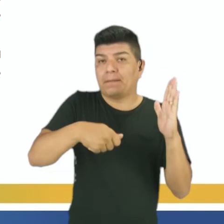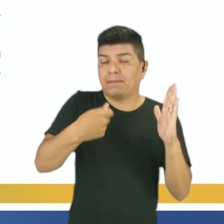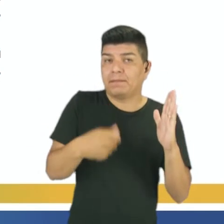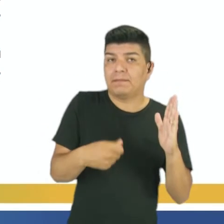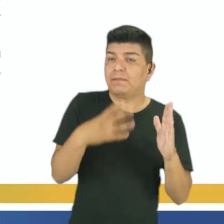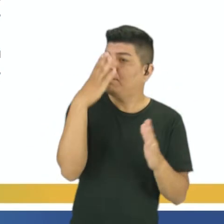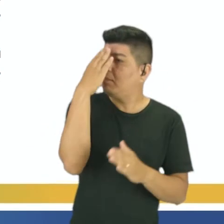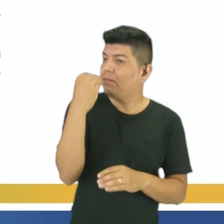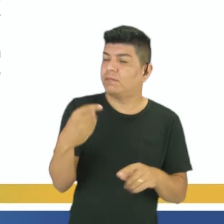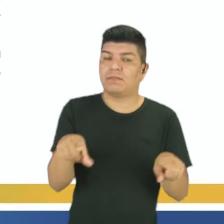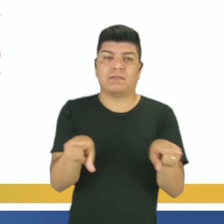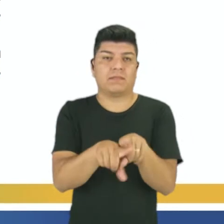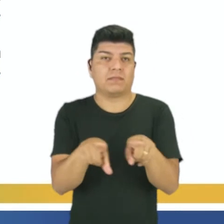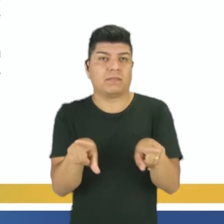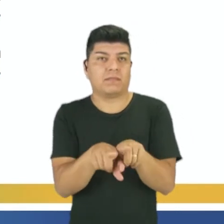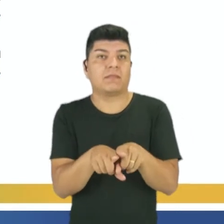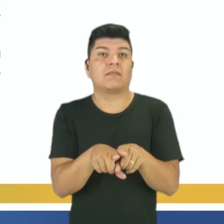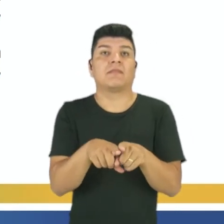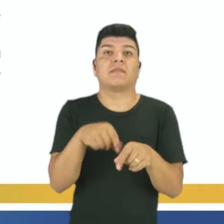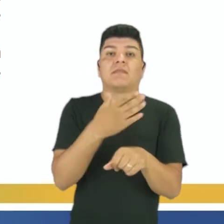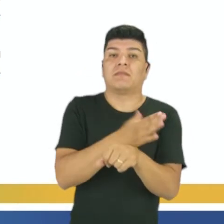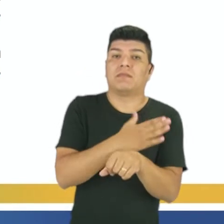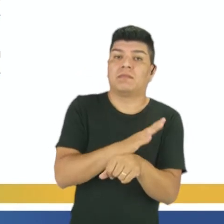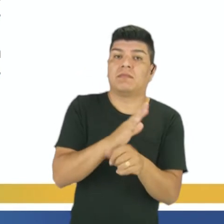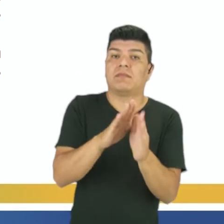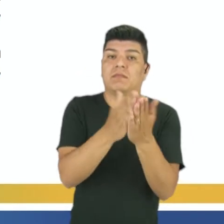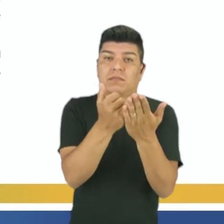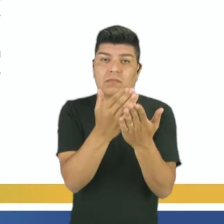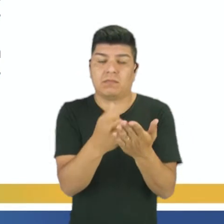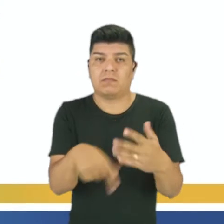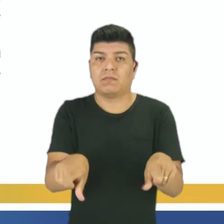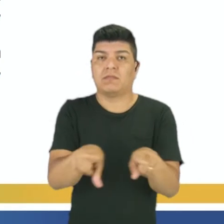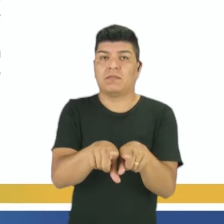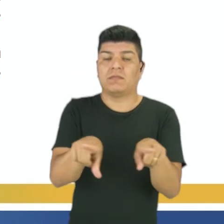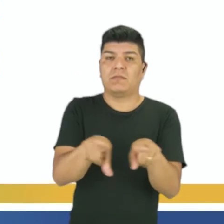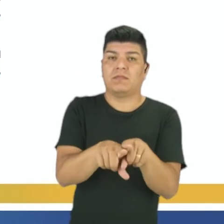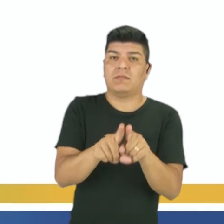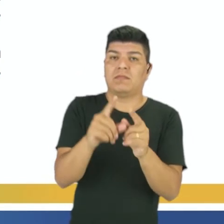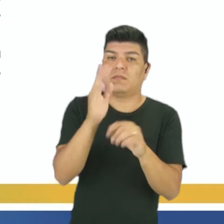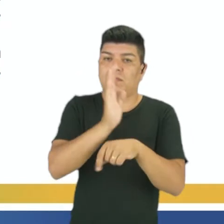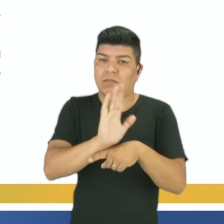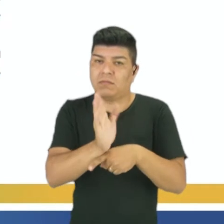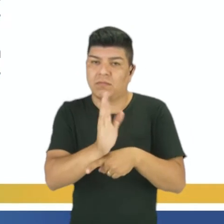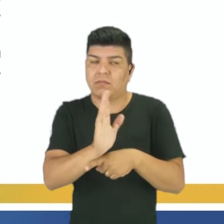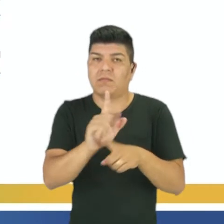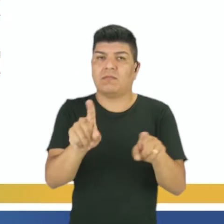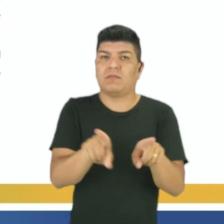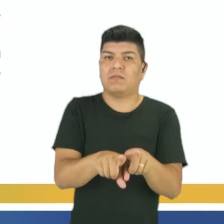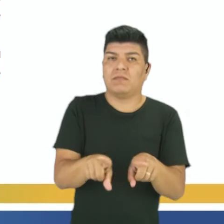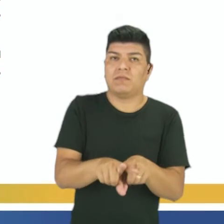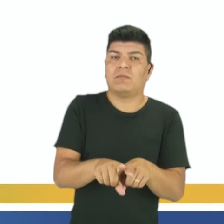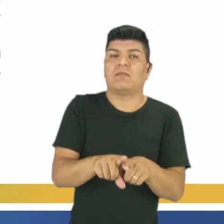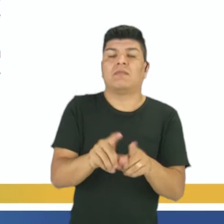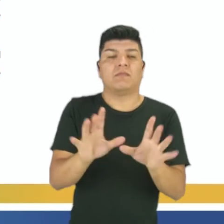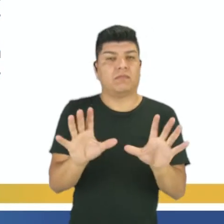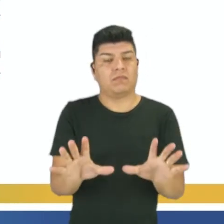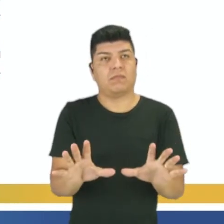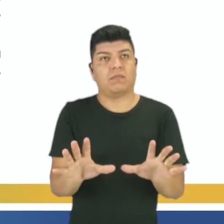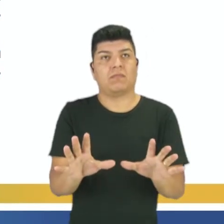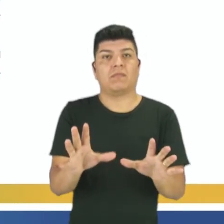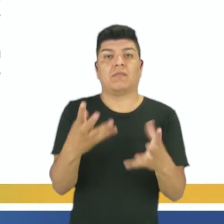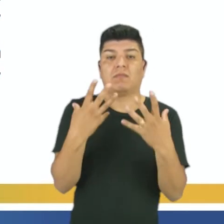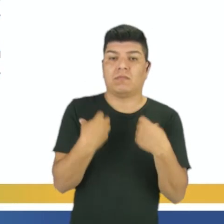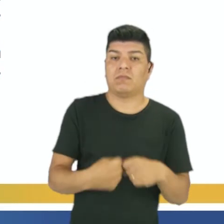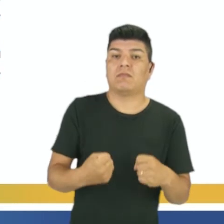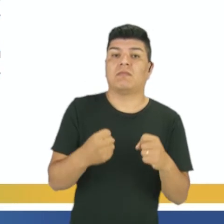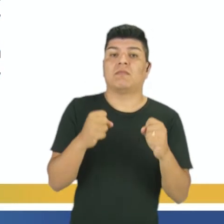uma fotografia, uma dinâmica como um livro, um filme, enfim. A